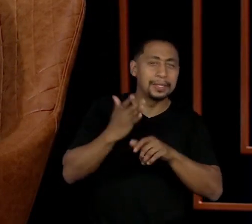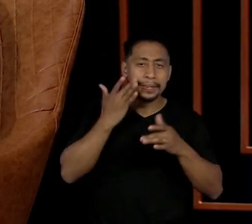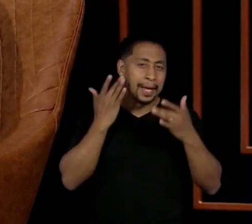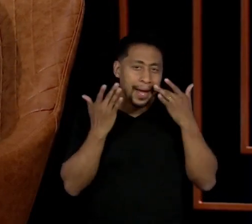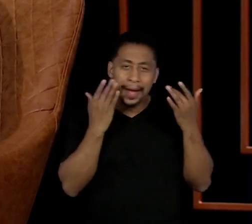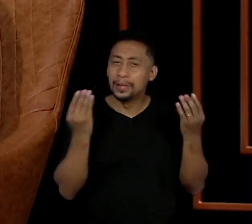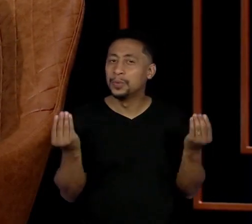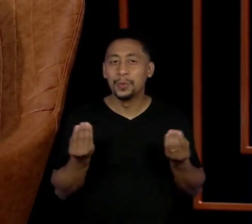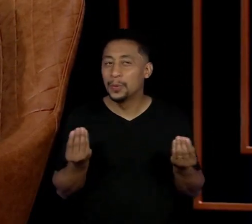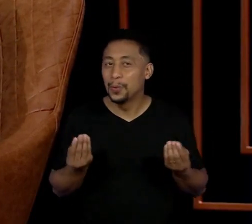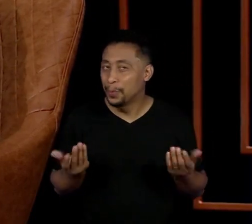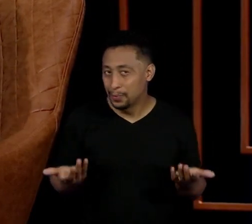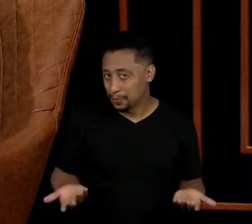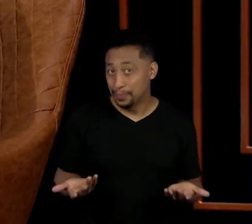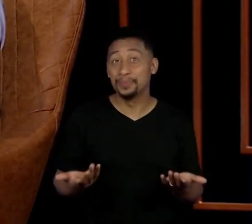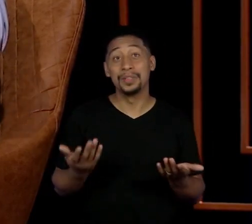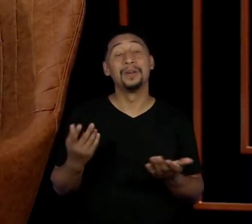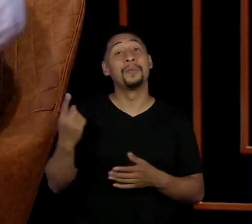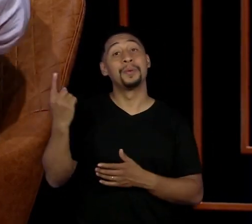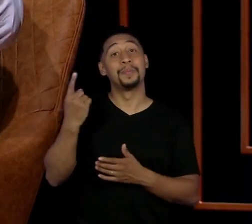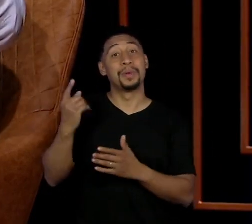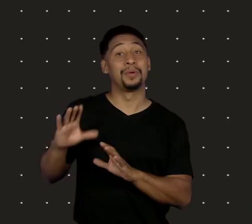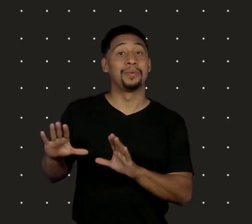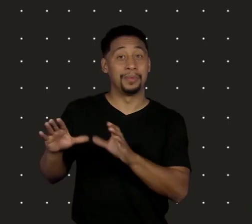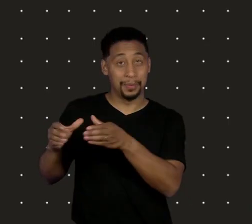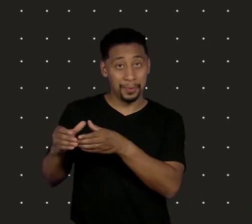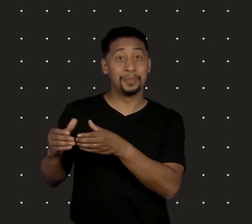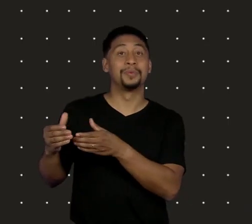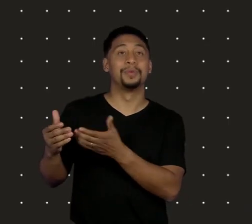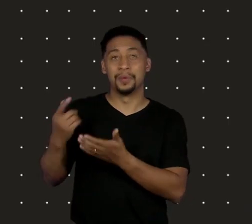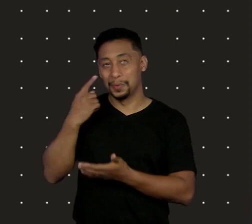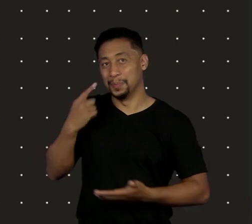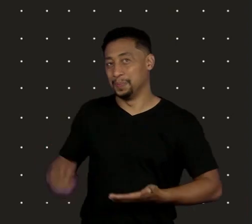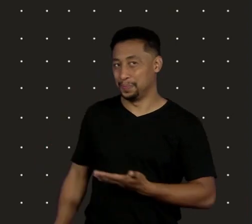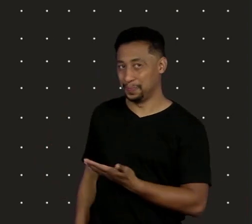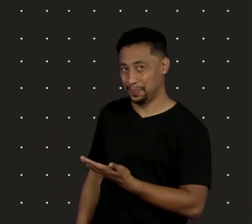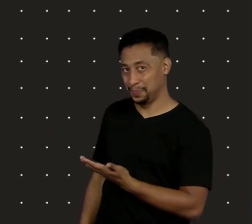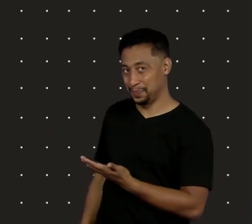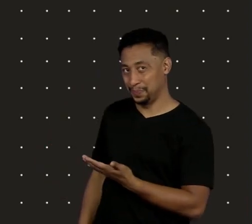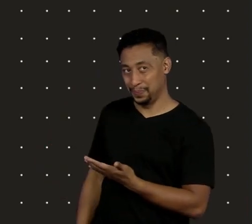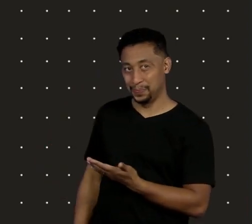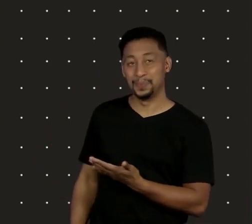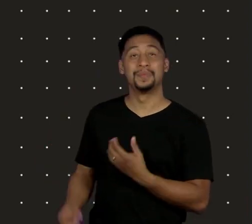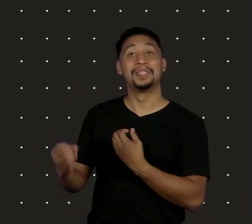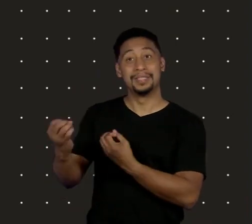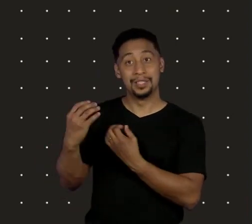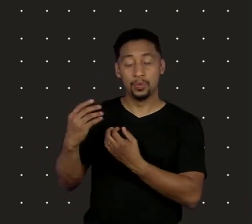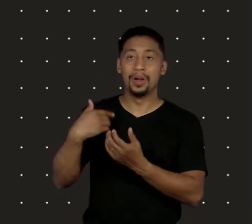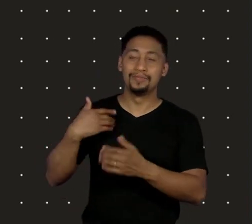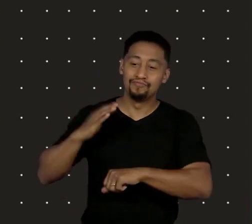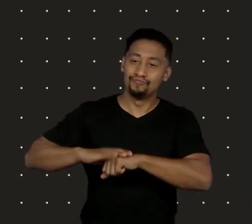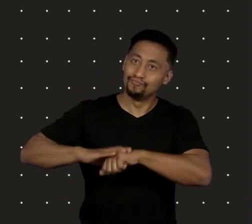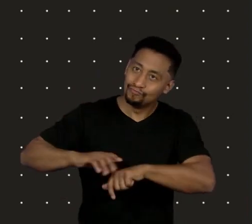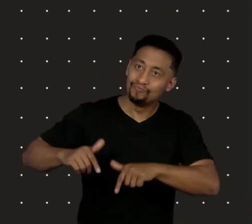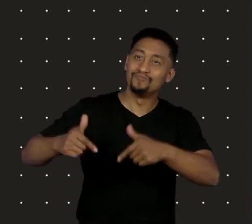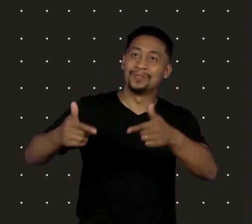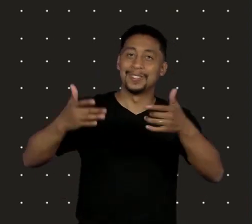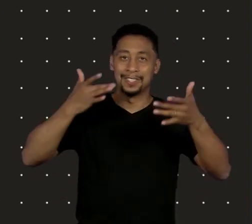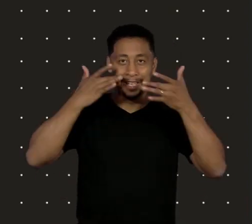no primeiro ano da Cal, cenas, muita coisa, da Metamorfose de Ovídio. E logo no segundo ano,